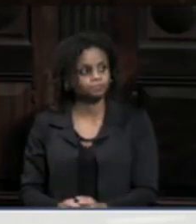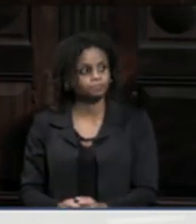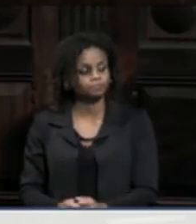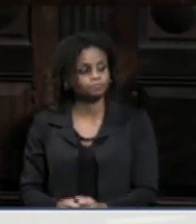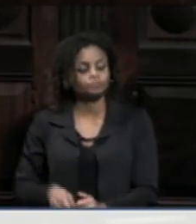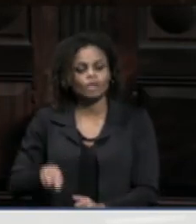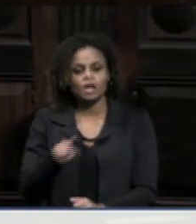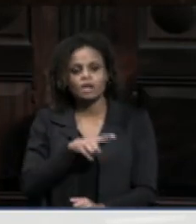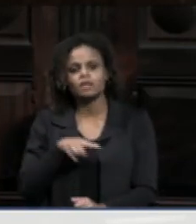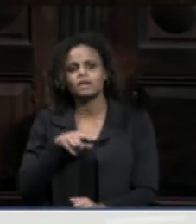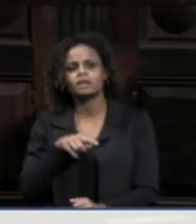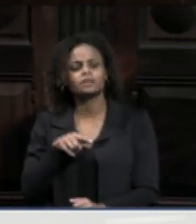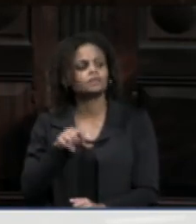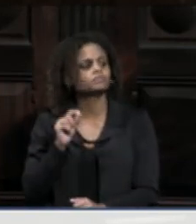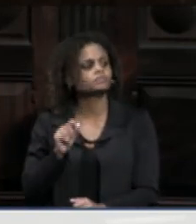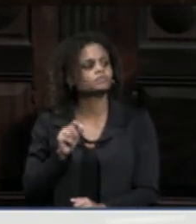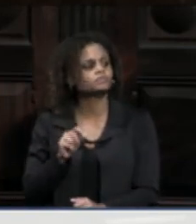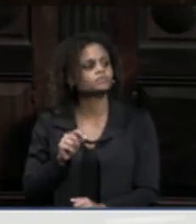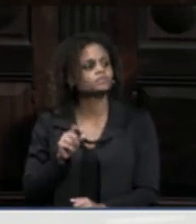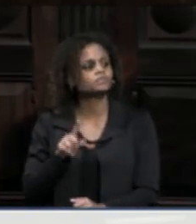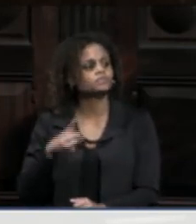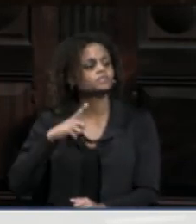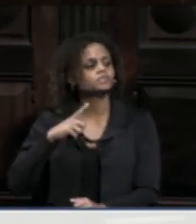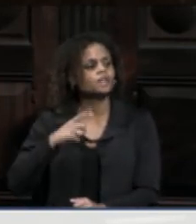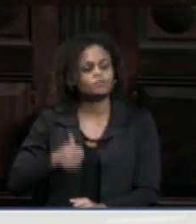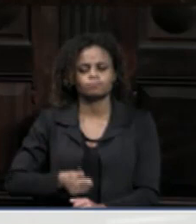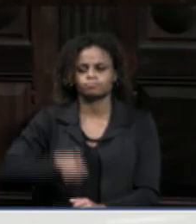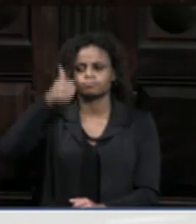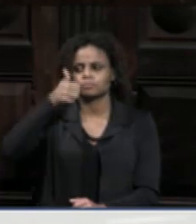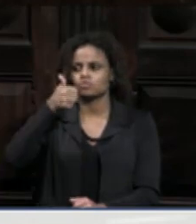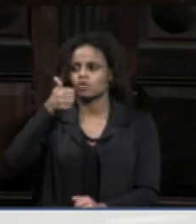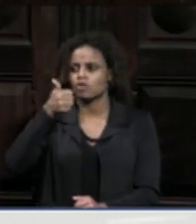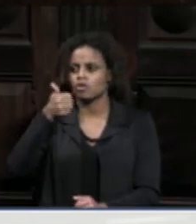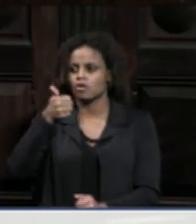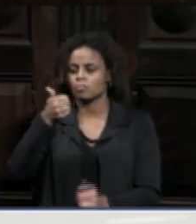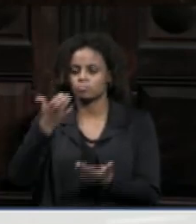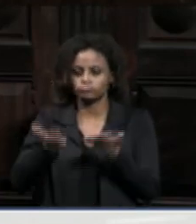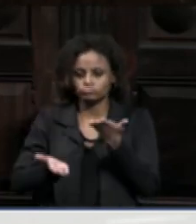que têm a melhor média salarial,